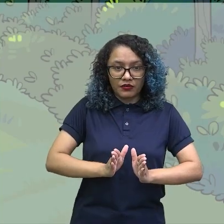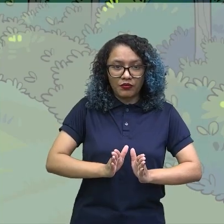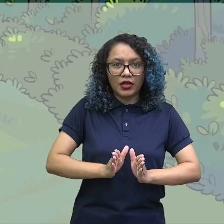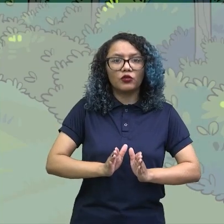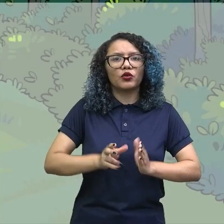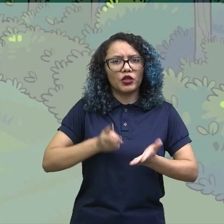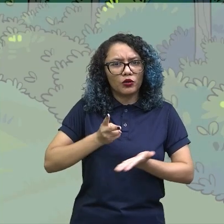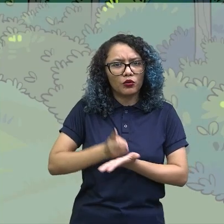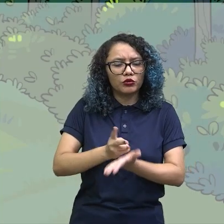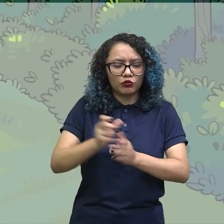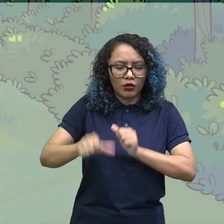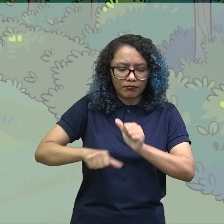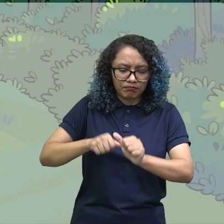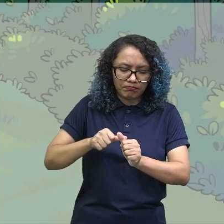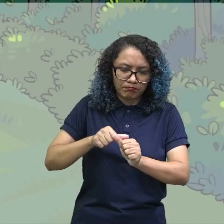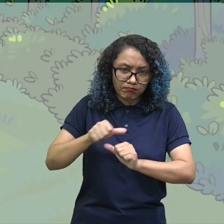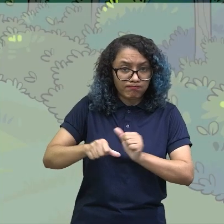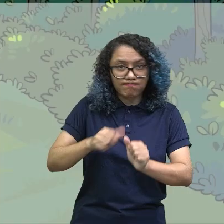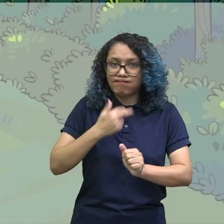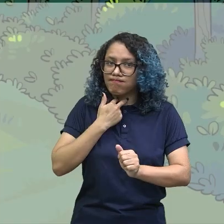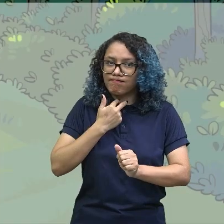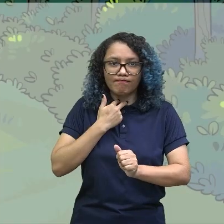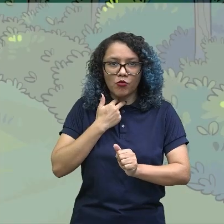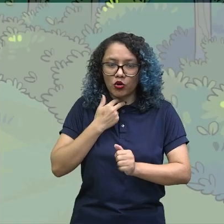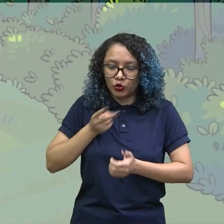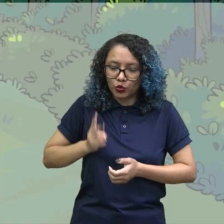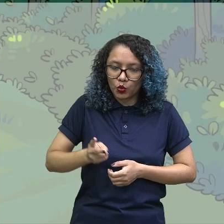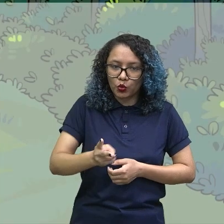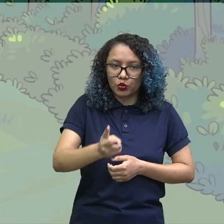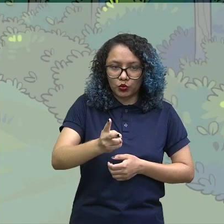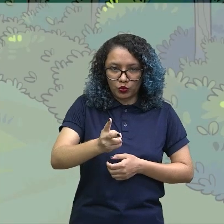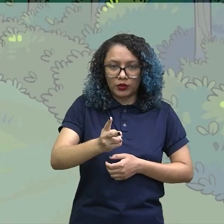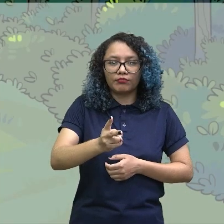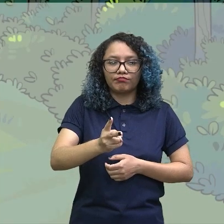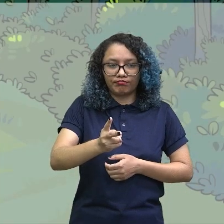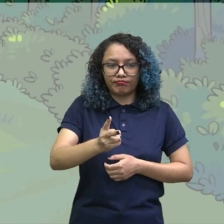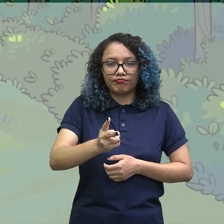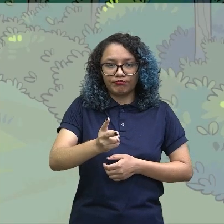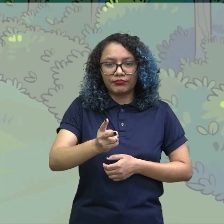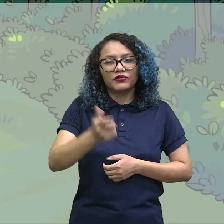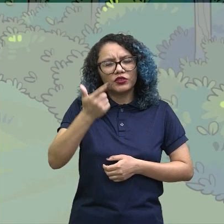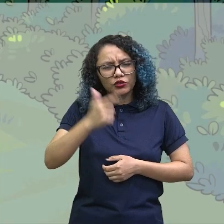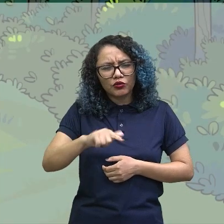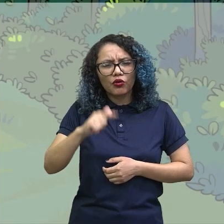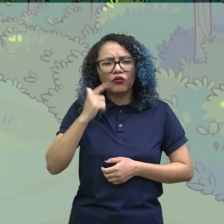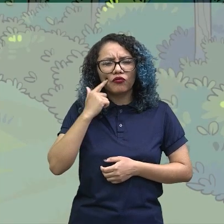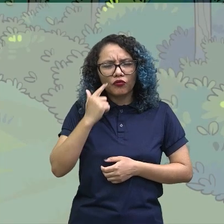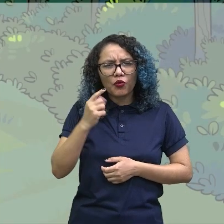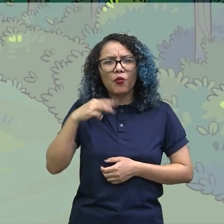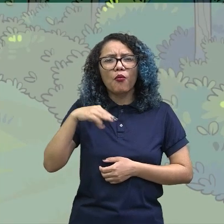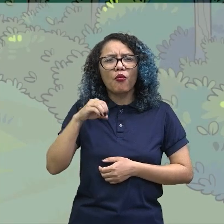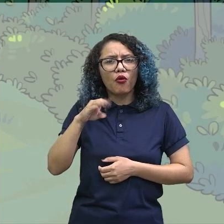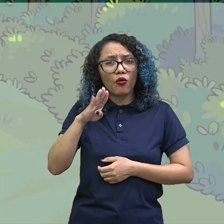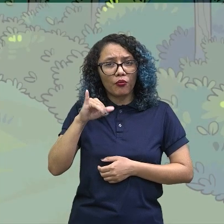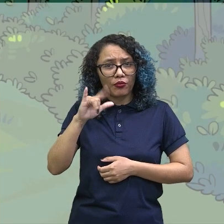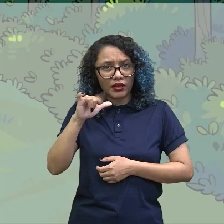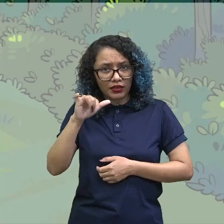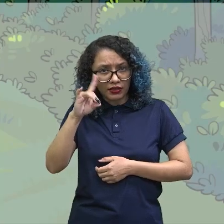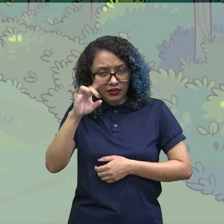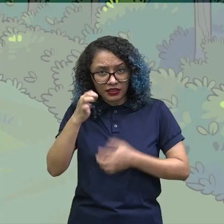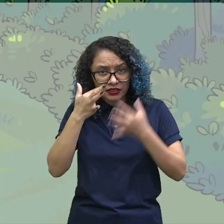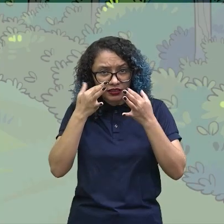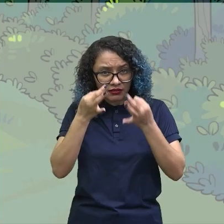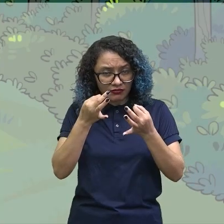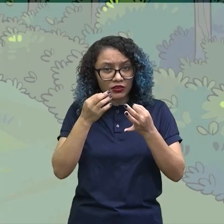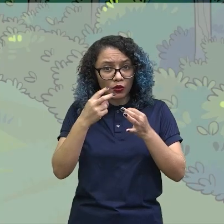de toda a sua vida, sem mobilidade social. De novo apareceu aí mobilidade social. Segure aí que daqui a pouco a gente vai